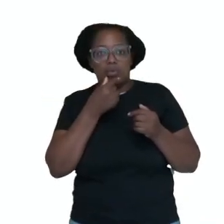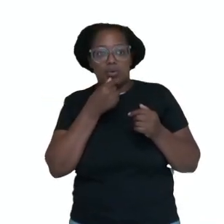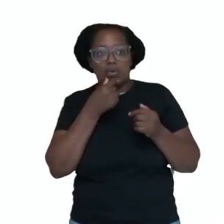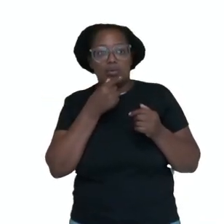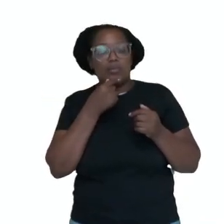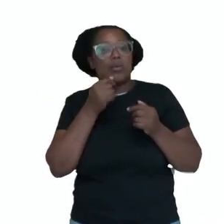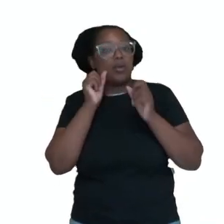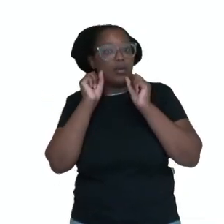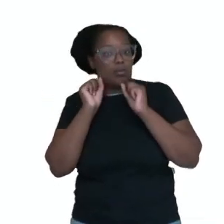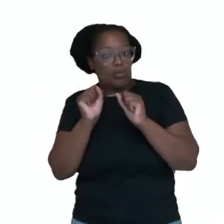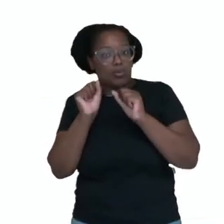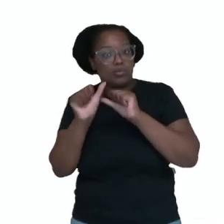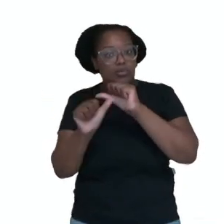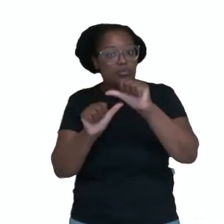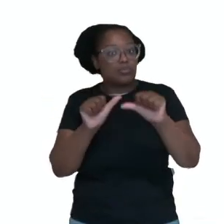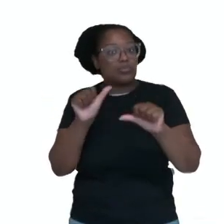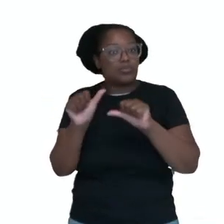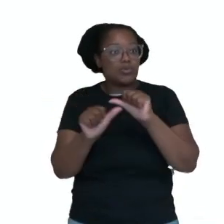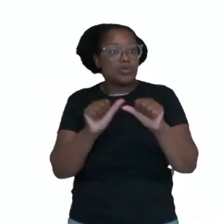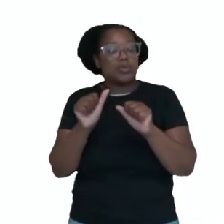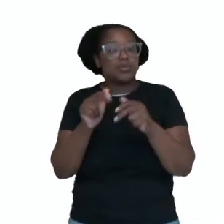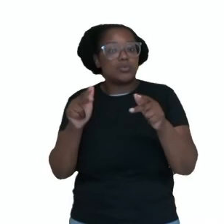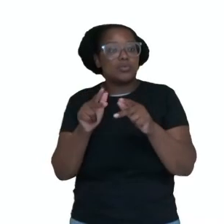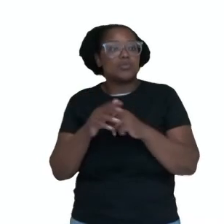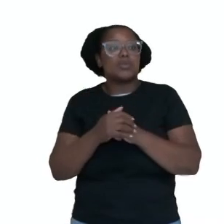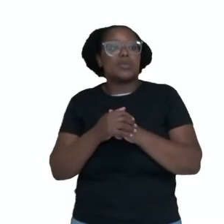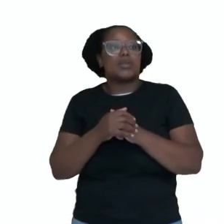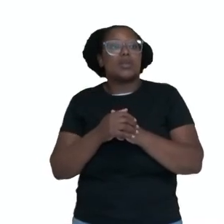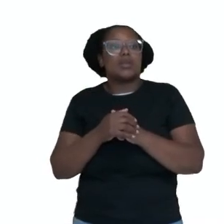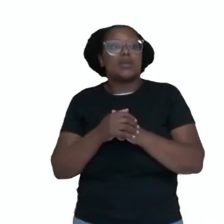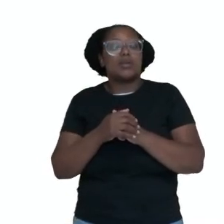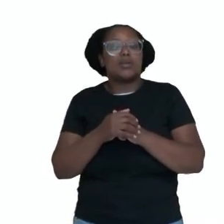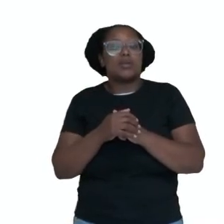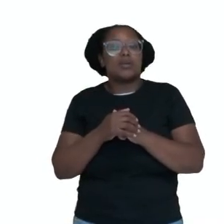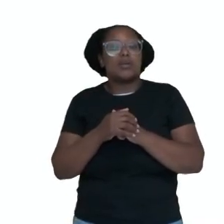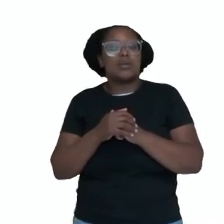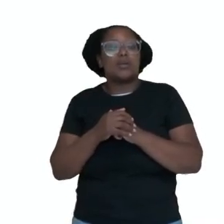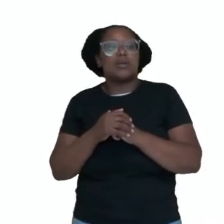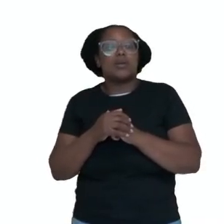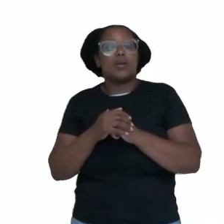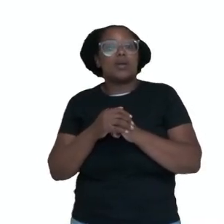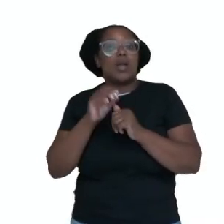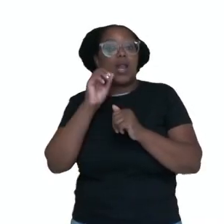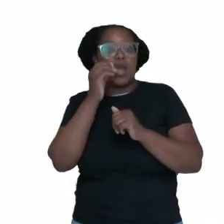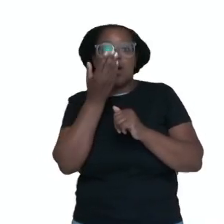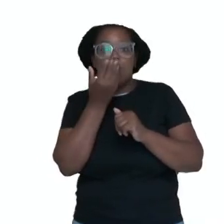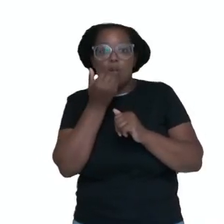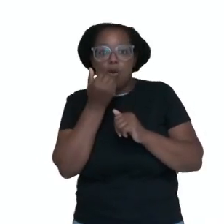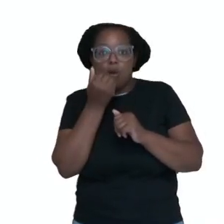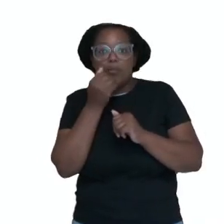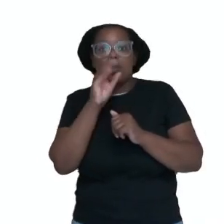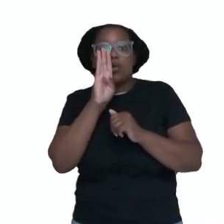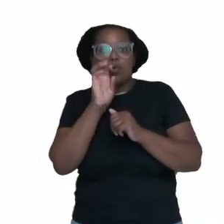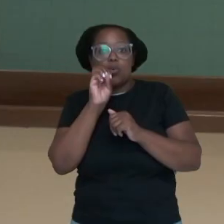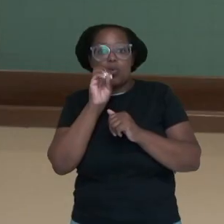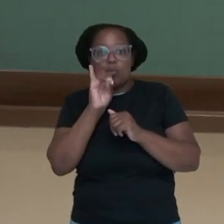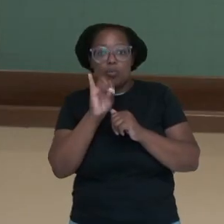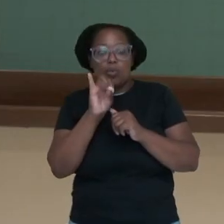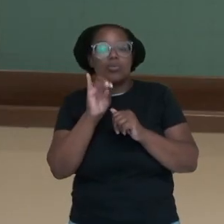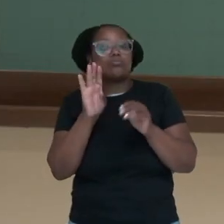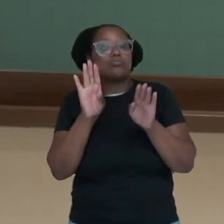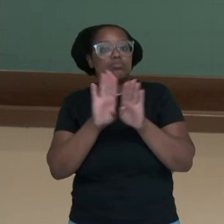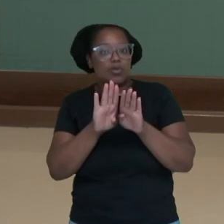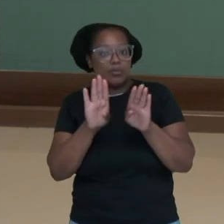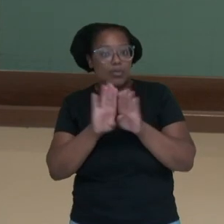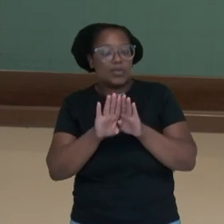consumidor secundário e terciário. Como assim, Fabiano? Ele é consumidor secundário quando come o boi. Ele pode ser consumidor